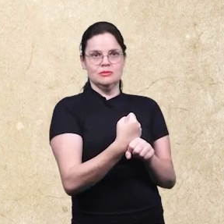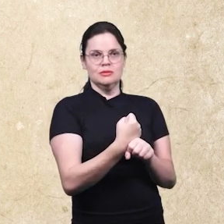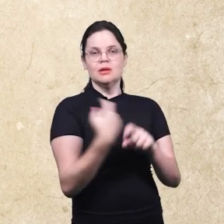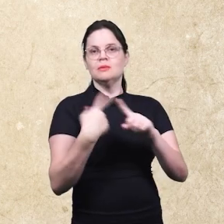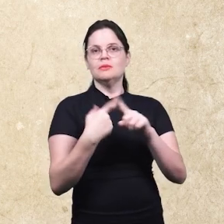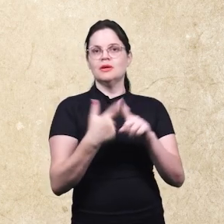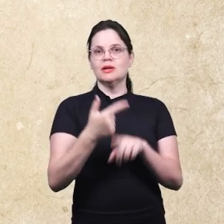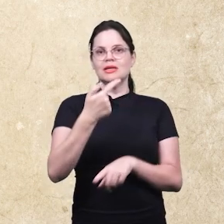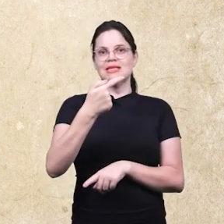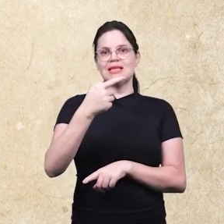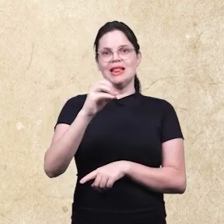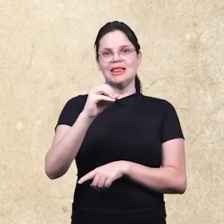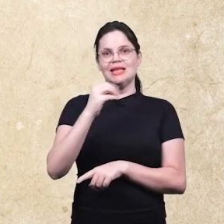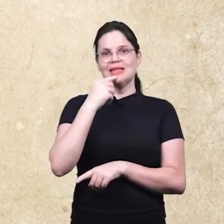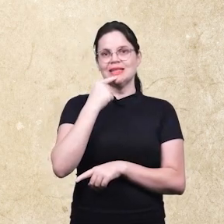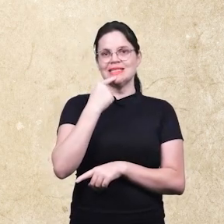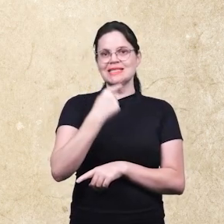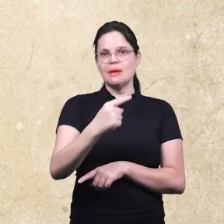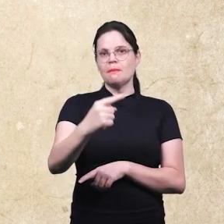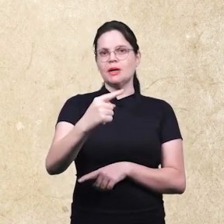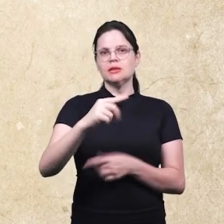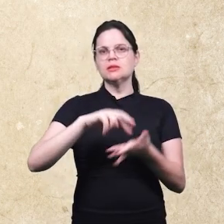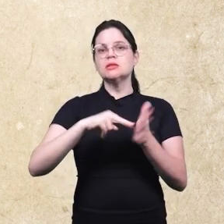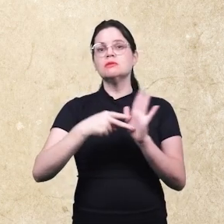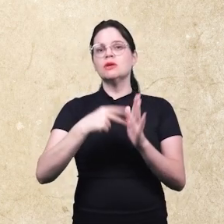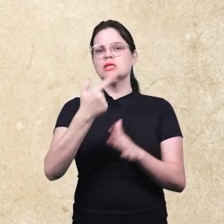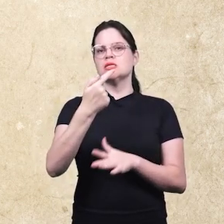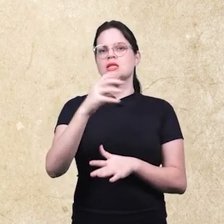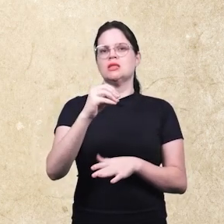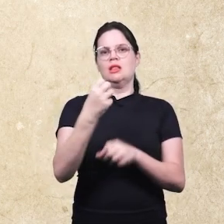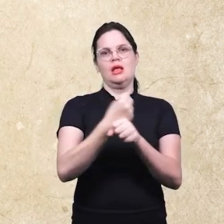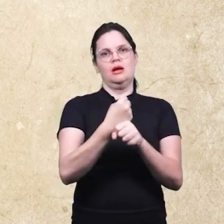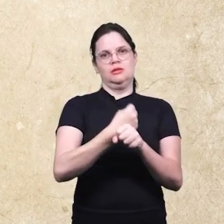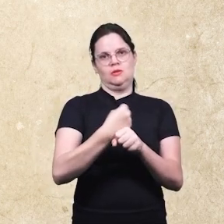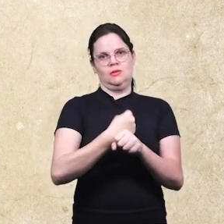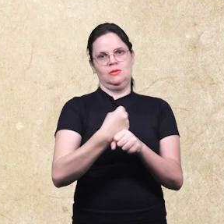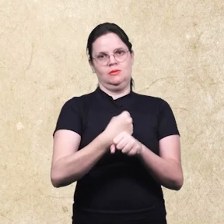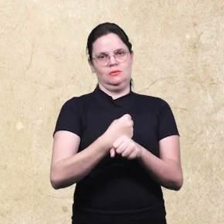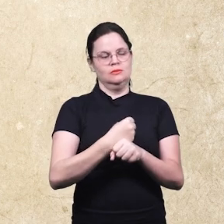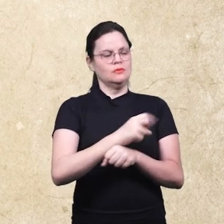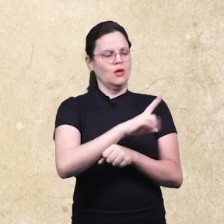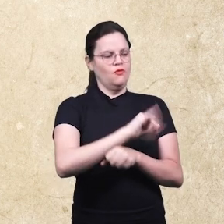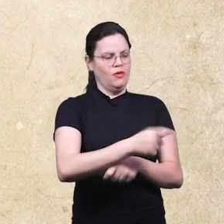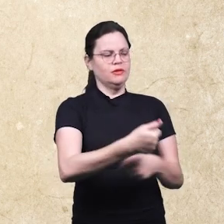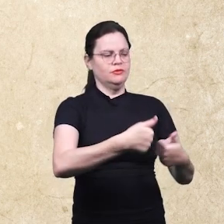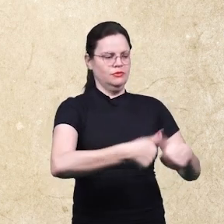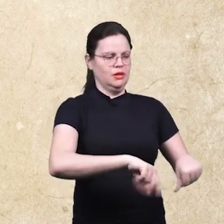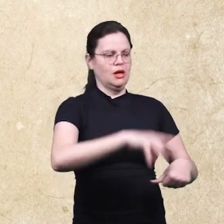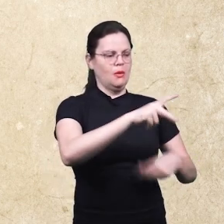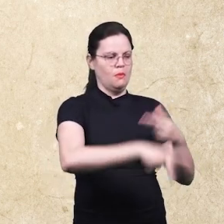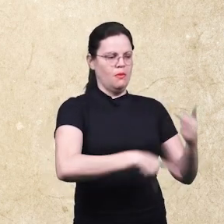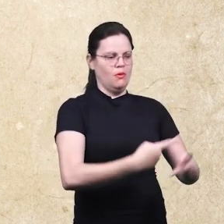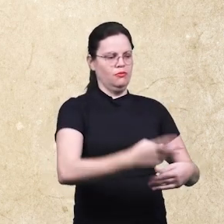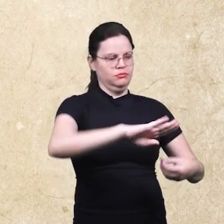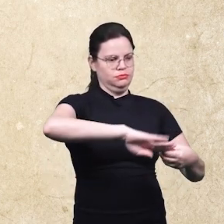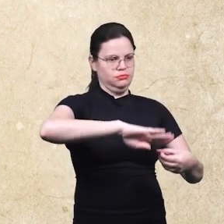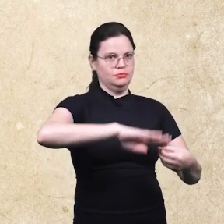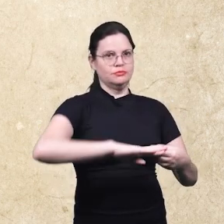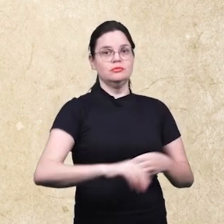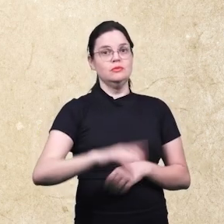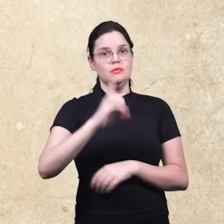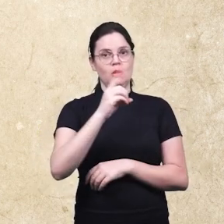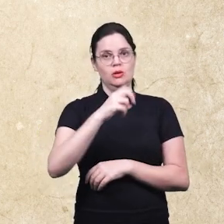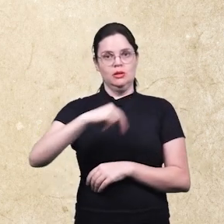semanas, já subentende que são de anos. 70 semanas estão determinadas sobre o teu povo. Então, Daniel, capítulo 9,